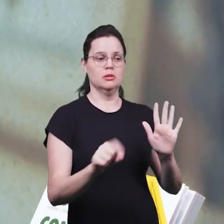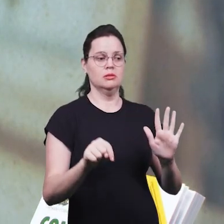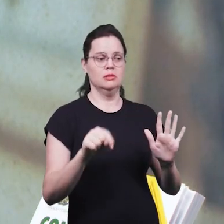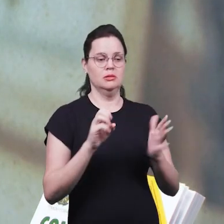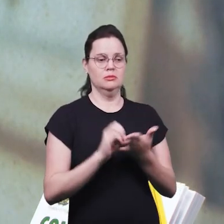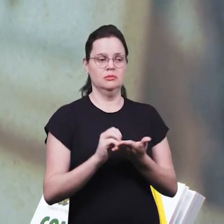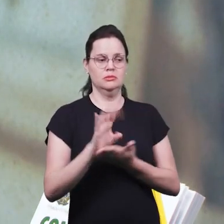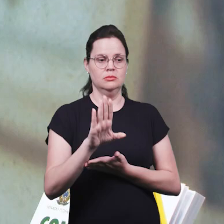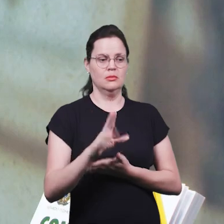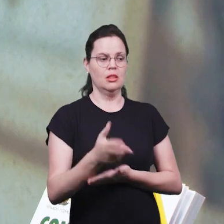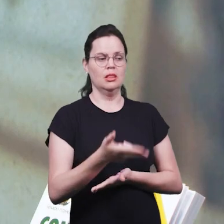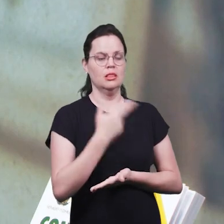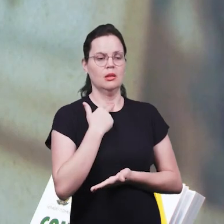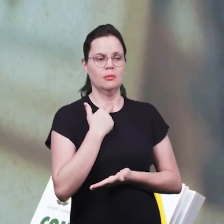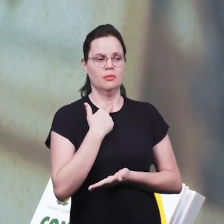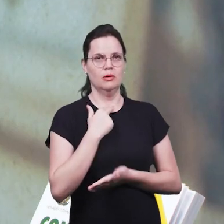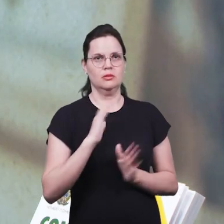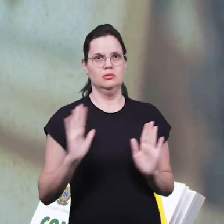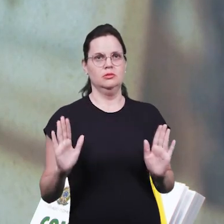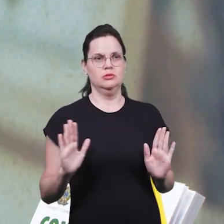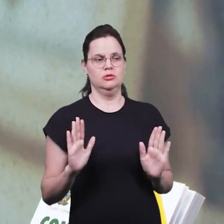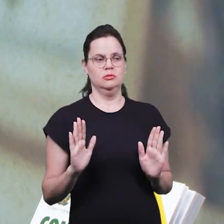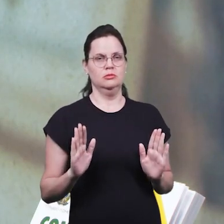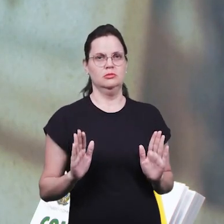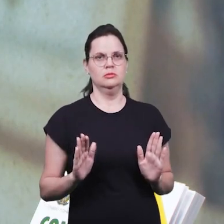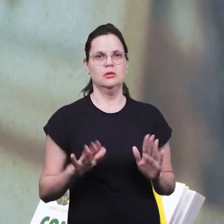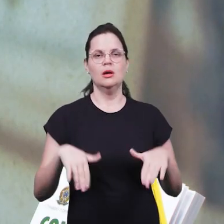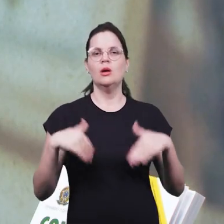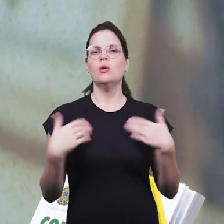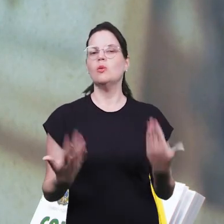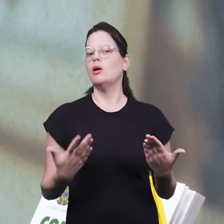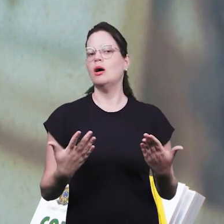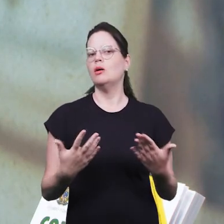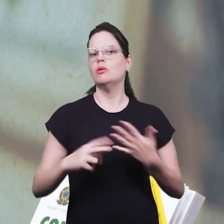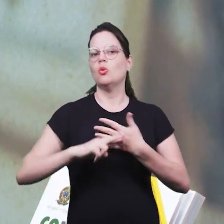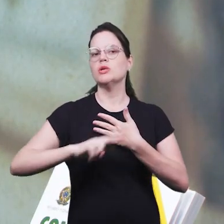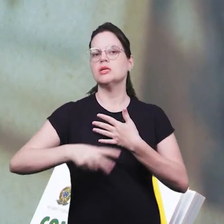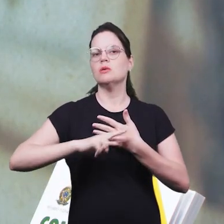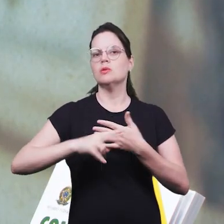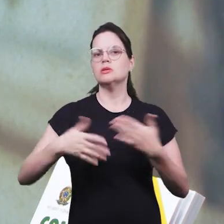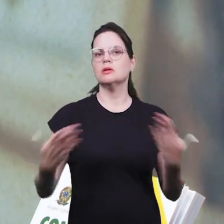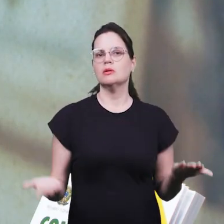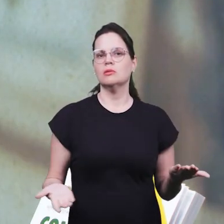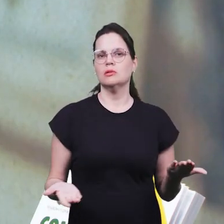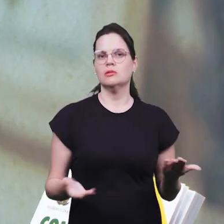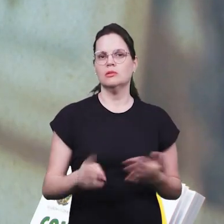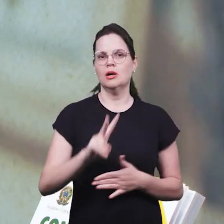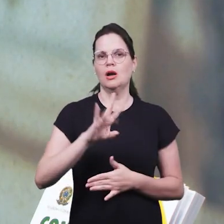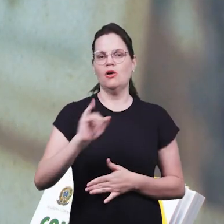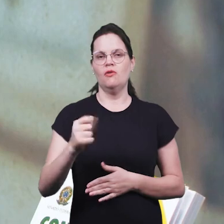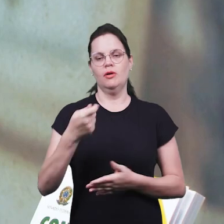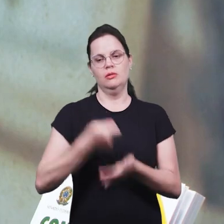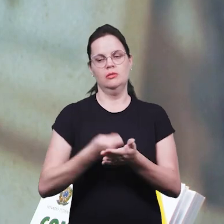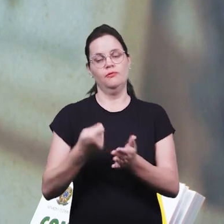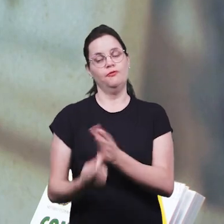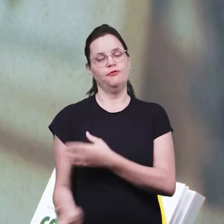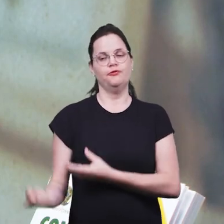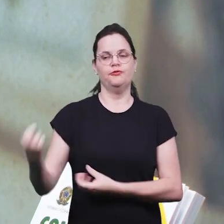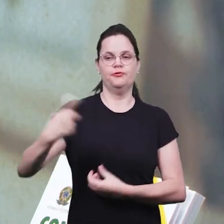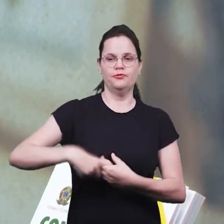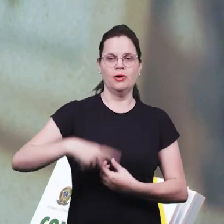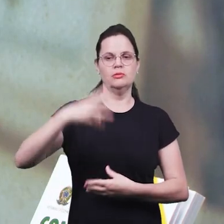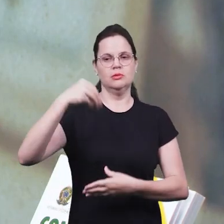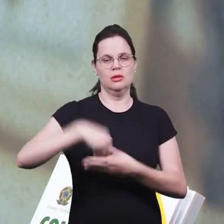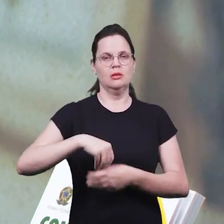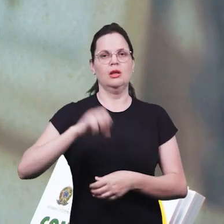dispensa, sem justa causa, não aconteceu. Qual é a consequência disso? A empresa vai ser obrigada a reintegrar essa funcionária